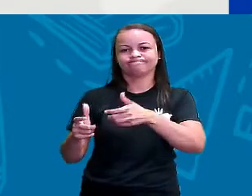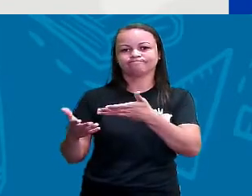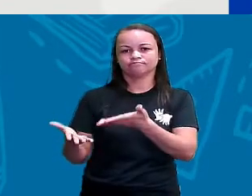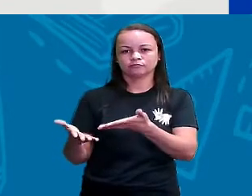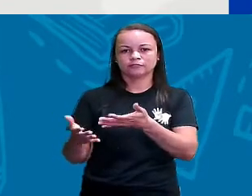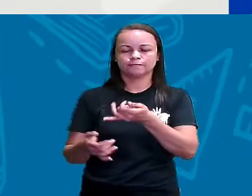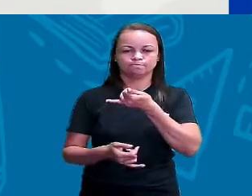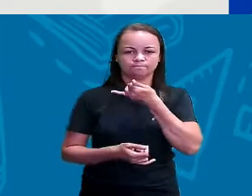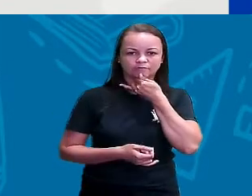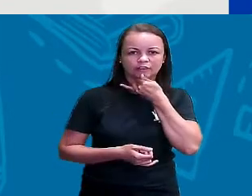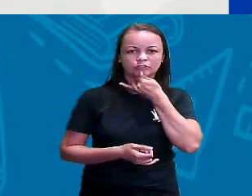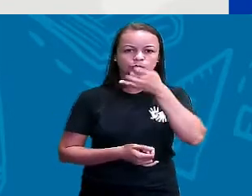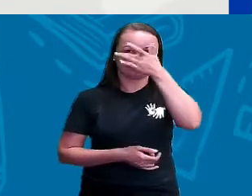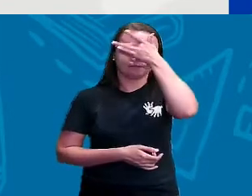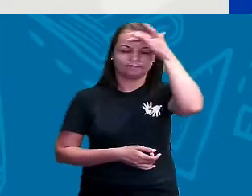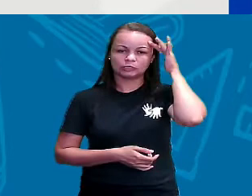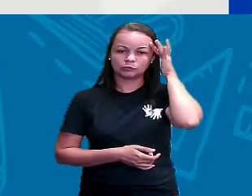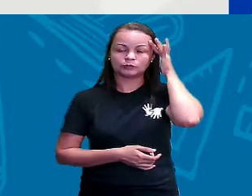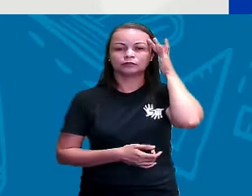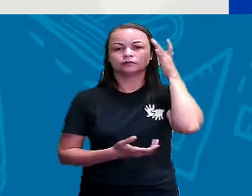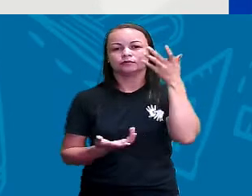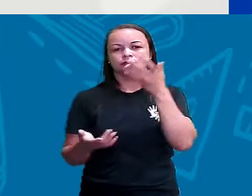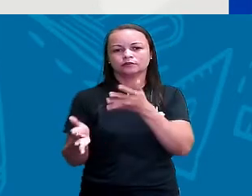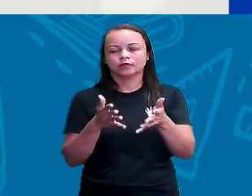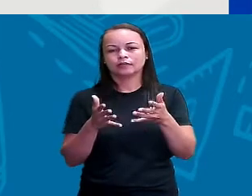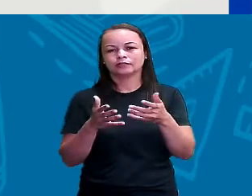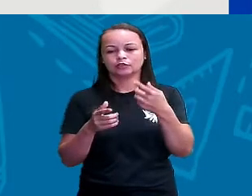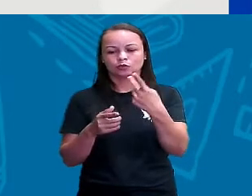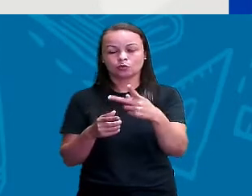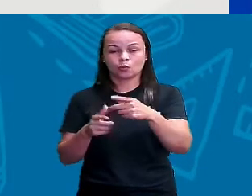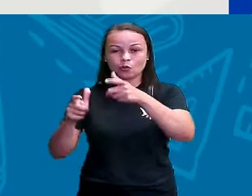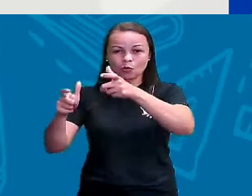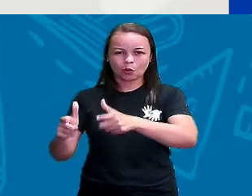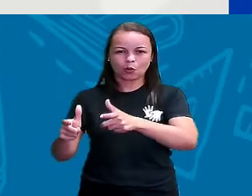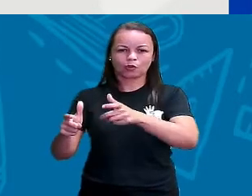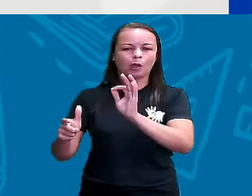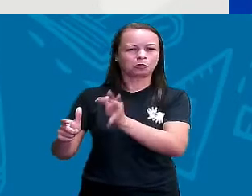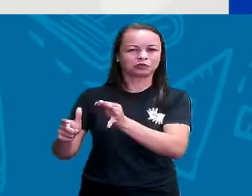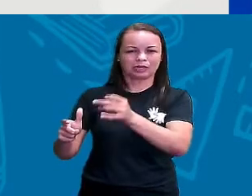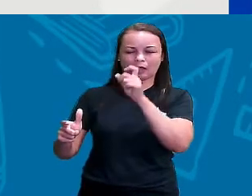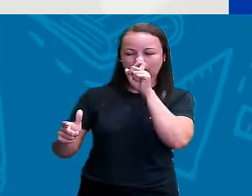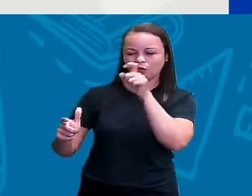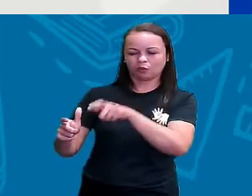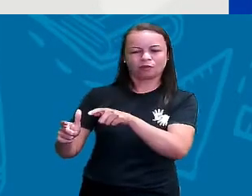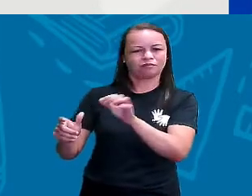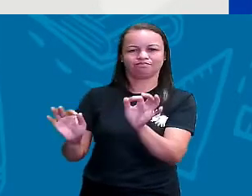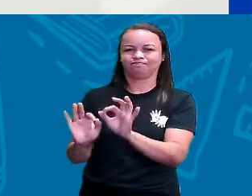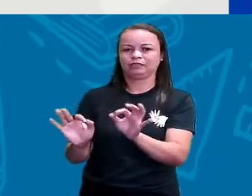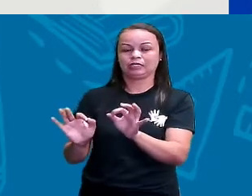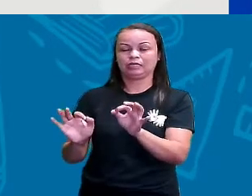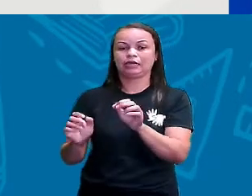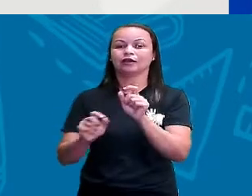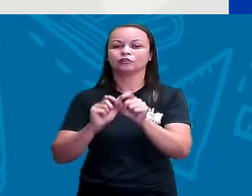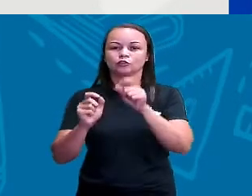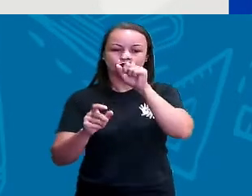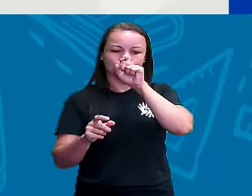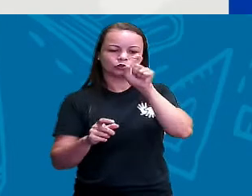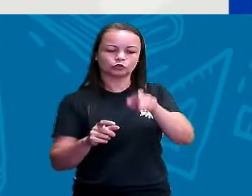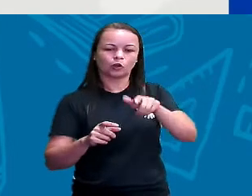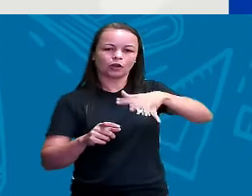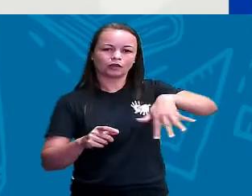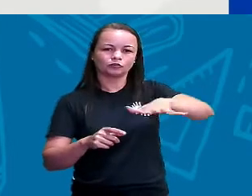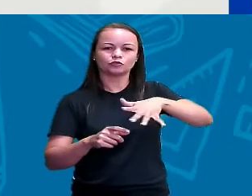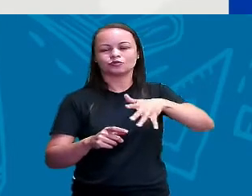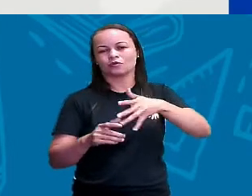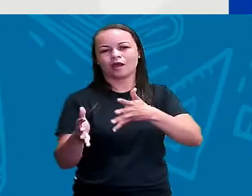muitas pessoas não acabam descartando esse lixo de forma adequada e ele acaba poluindo a nossa